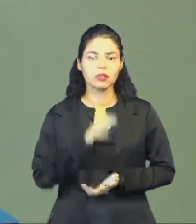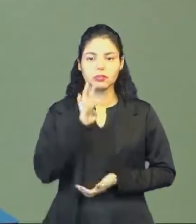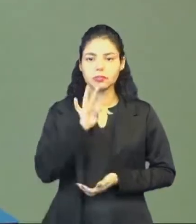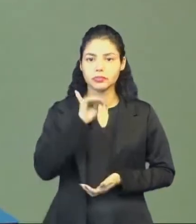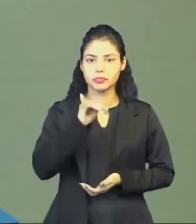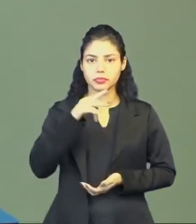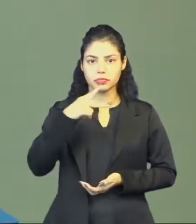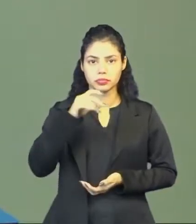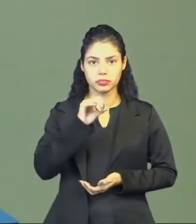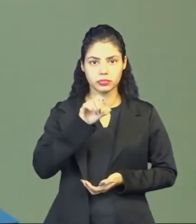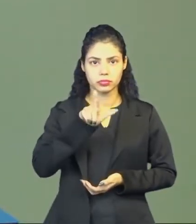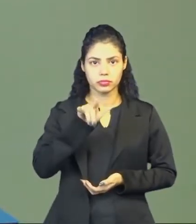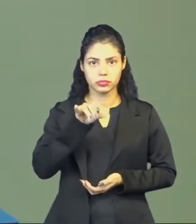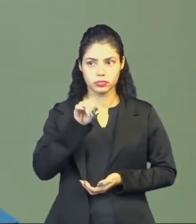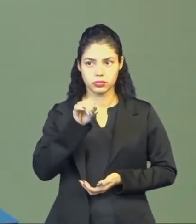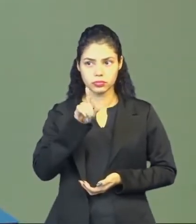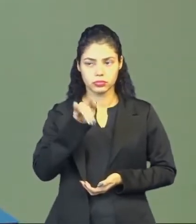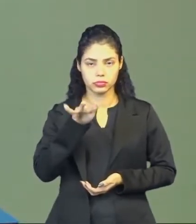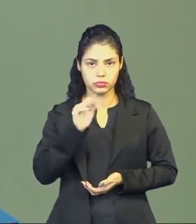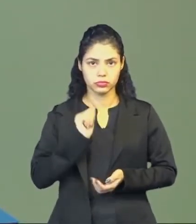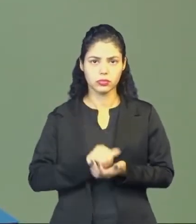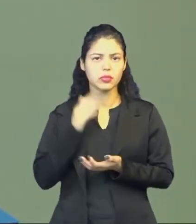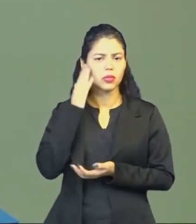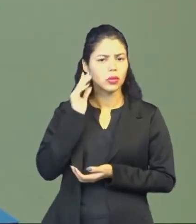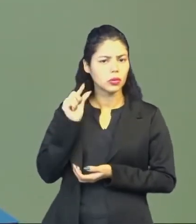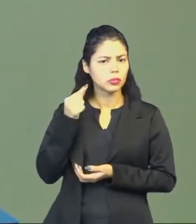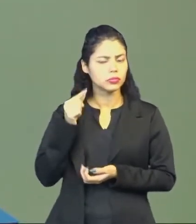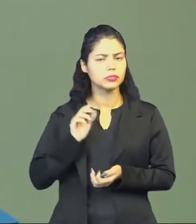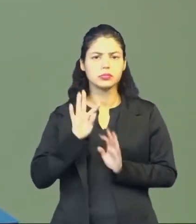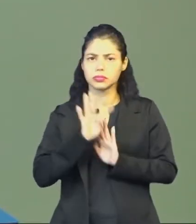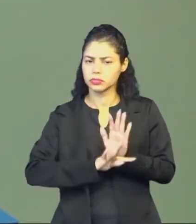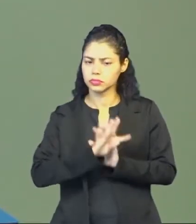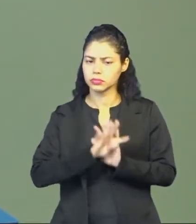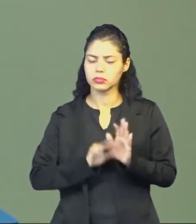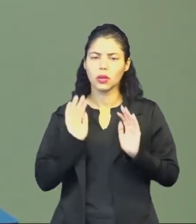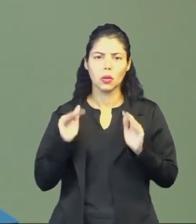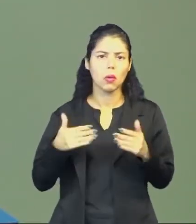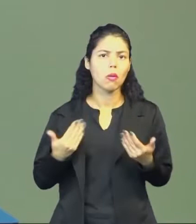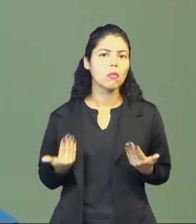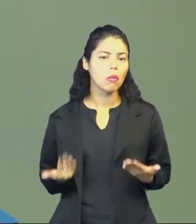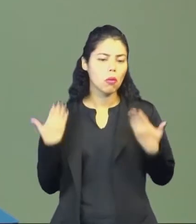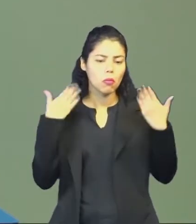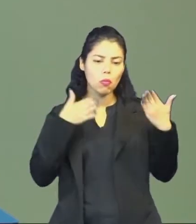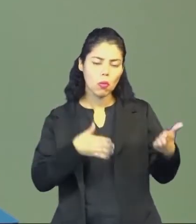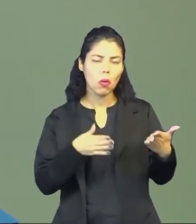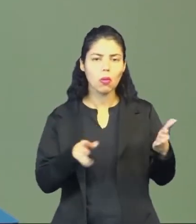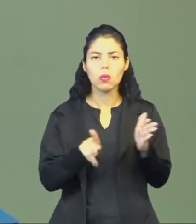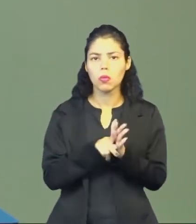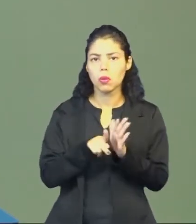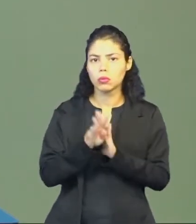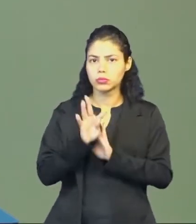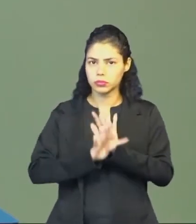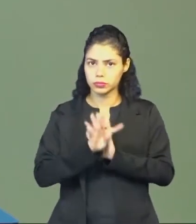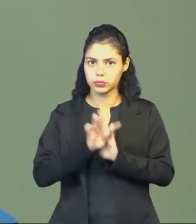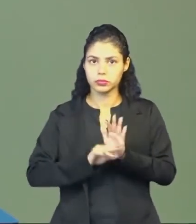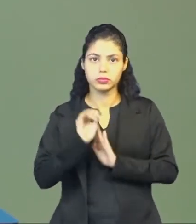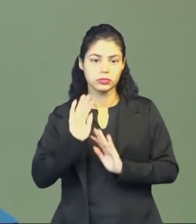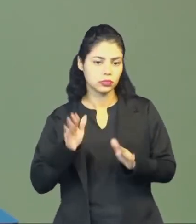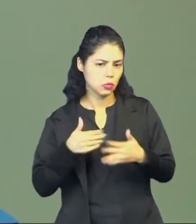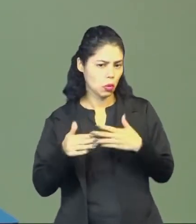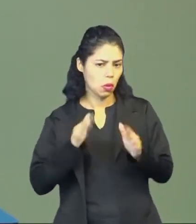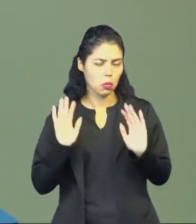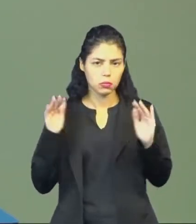tipologia textual é a gente entender um pouco a intenção daquele texto. Qual é a intenção daquele texto que a gente está abordando, seja ele qual